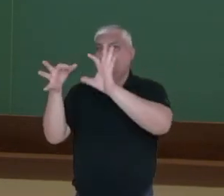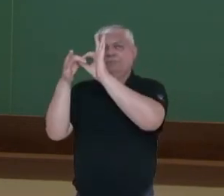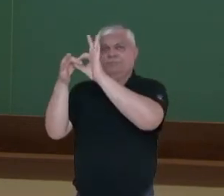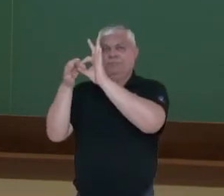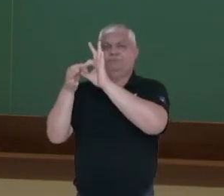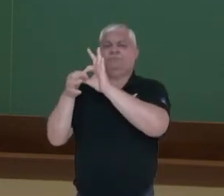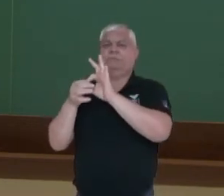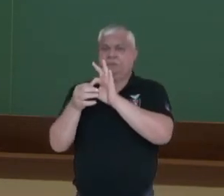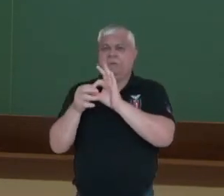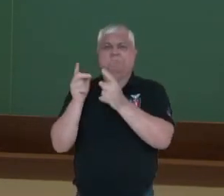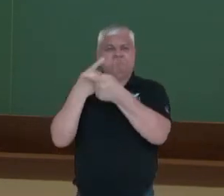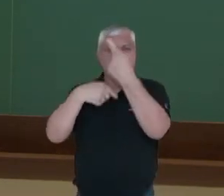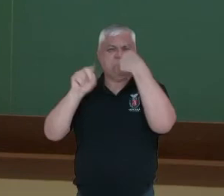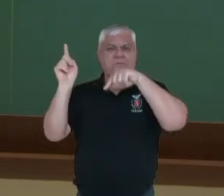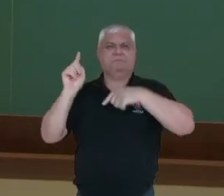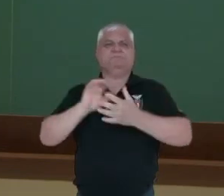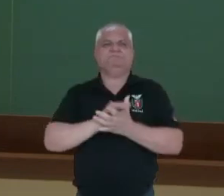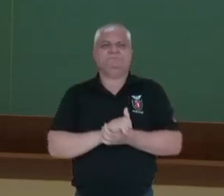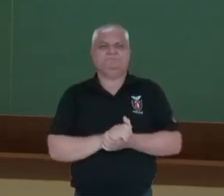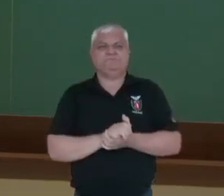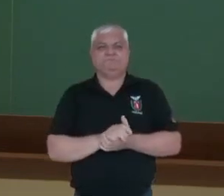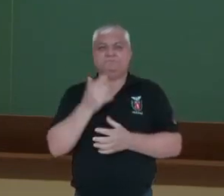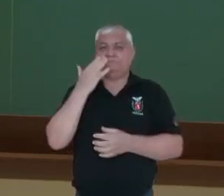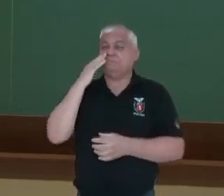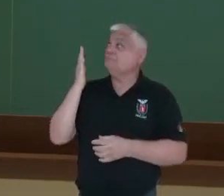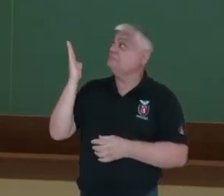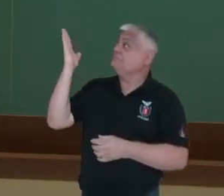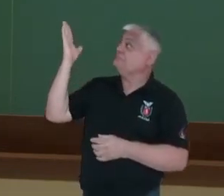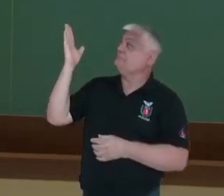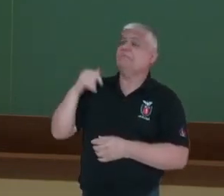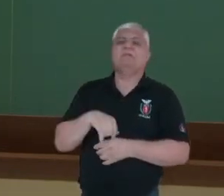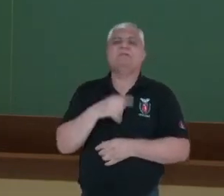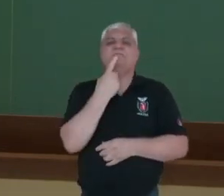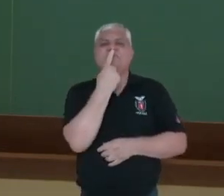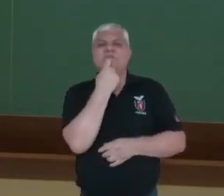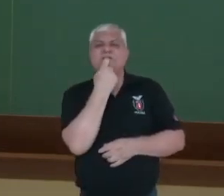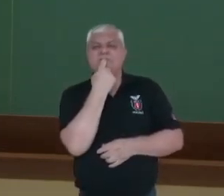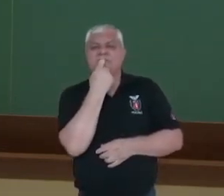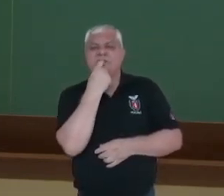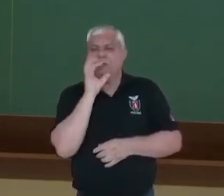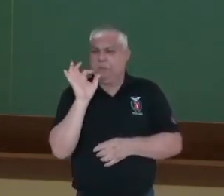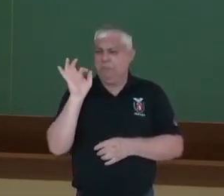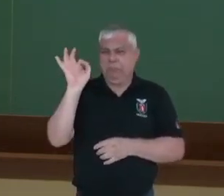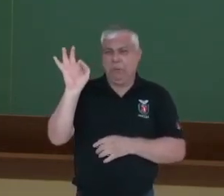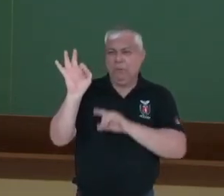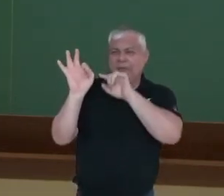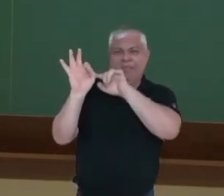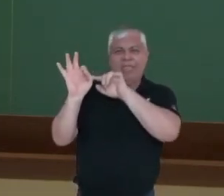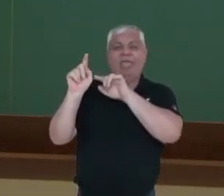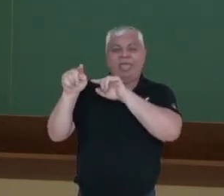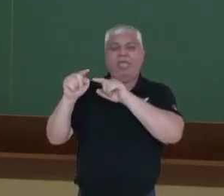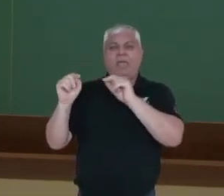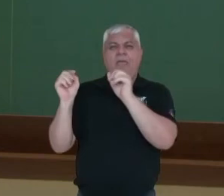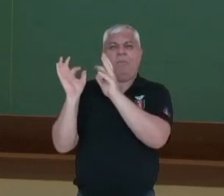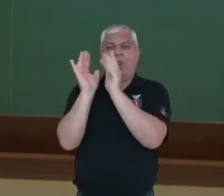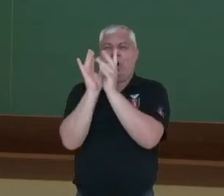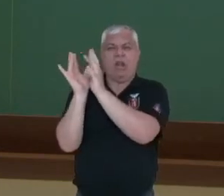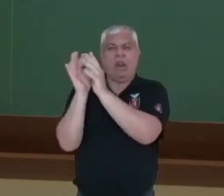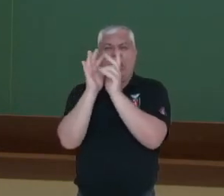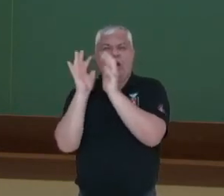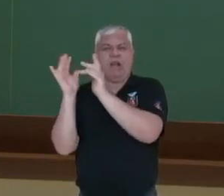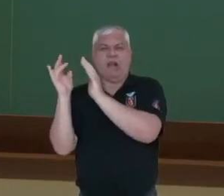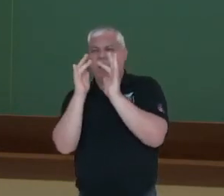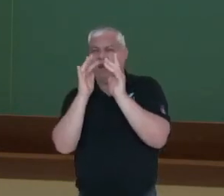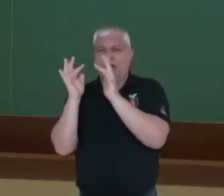esse crescimento, que tem essa característica. E aqui no mapa nós temos o destaque para a concentração de população